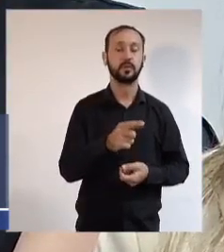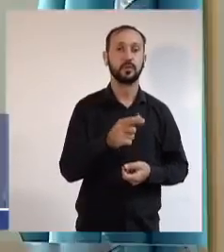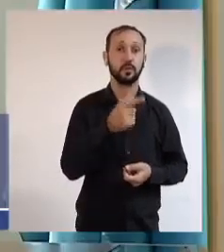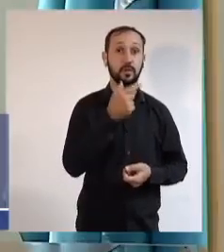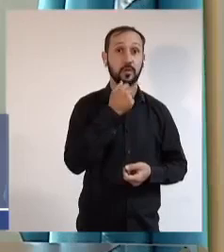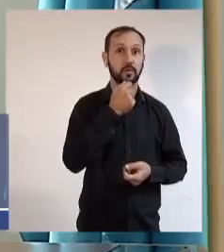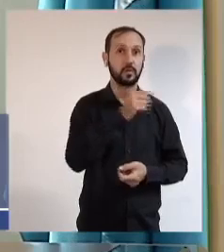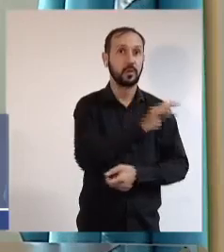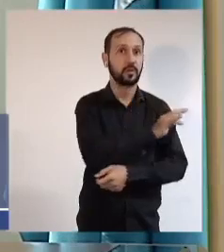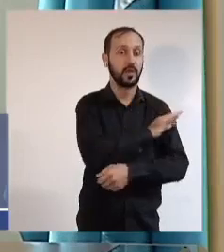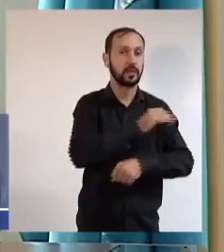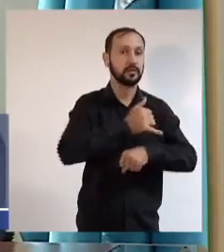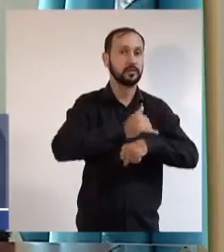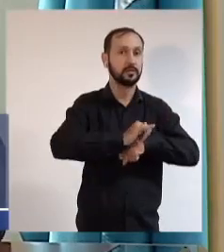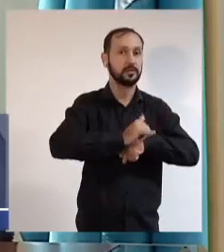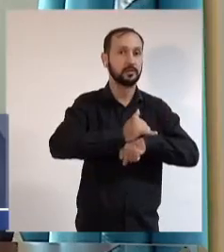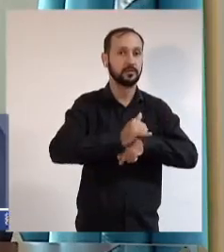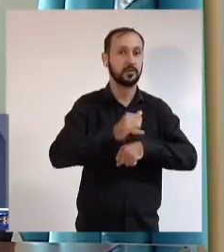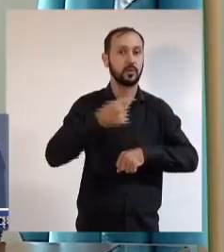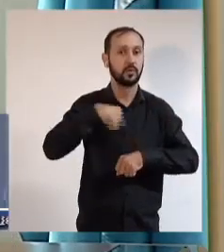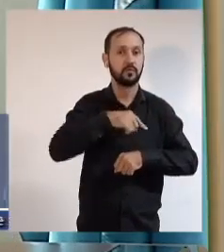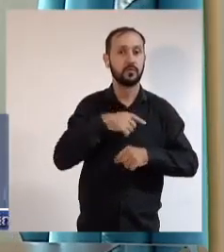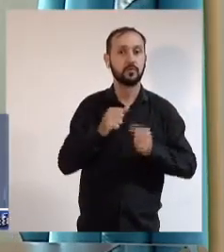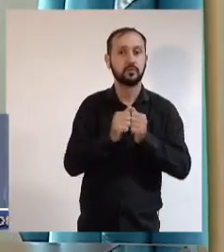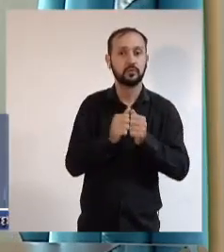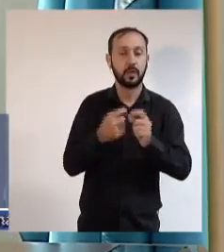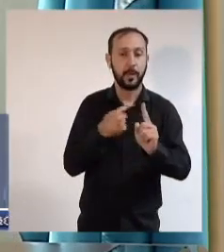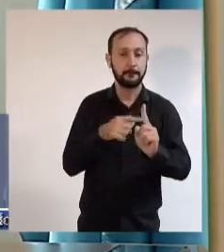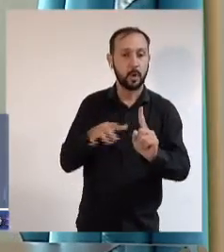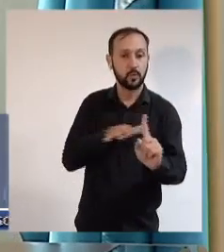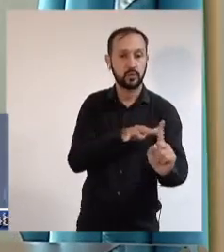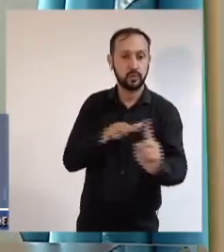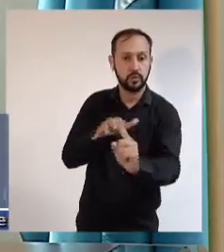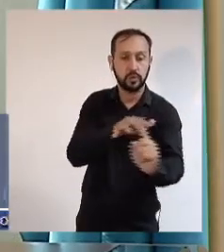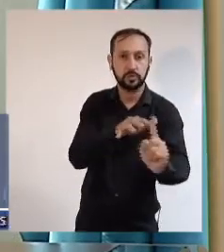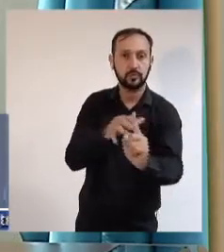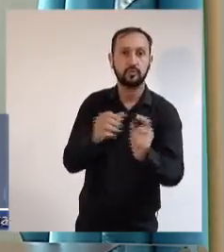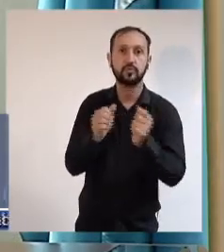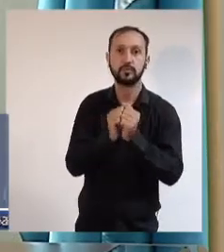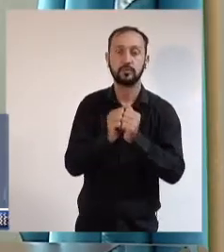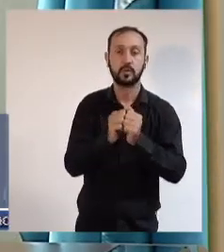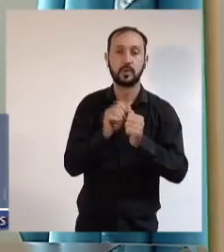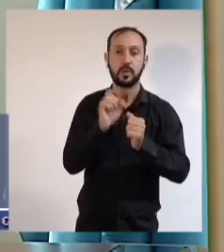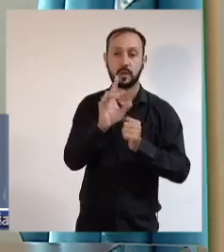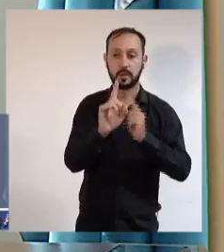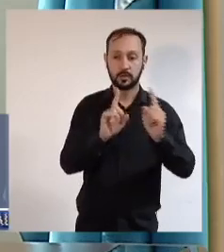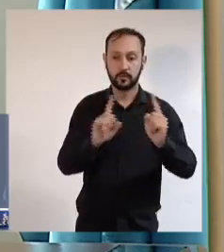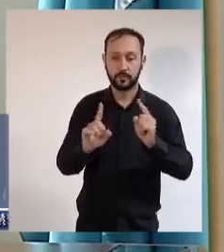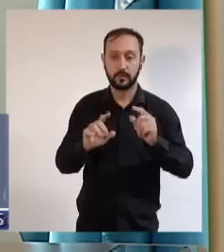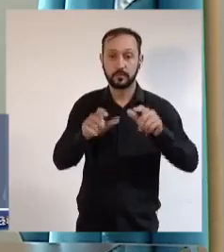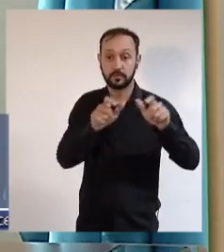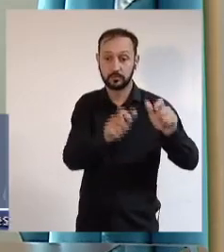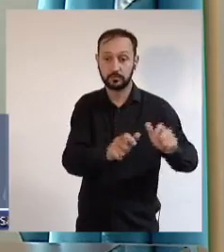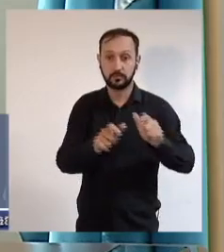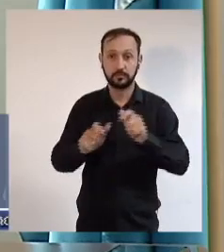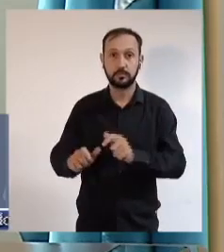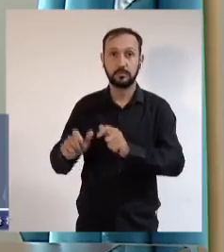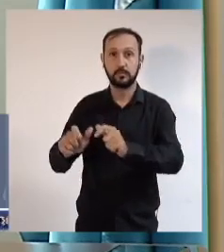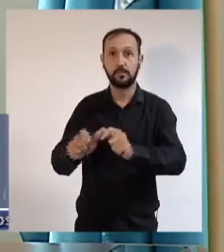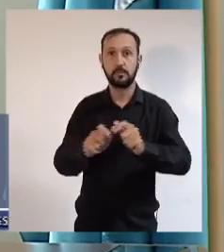olha não vamos todo mundo correr atrás da bola cada um fica na sua posição